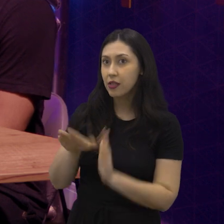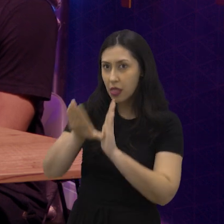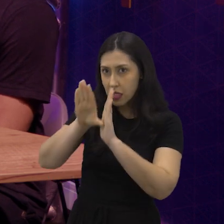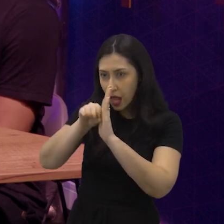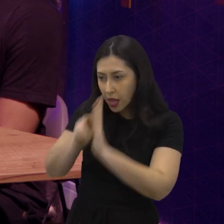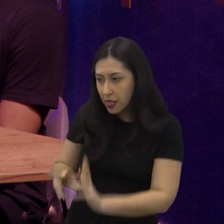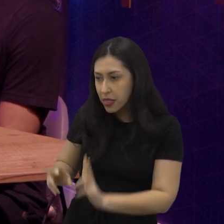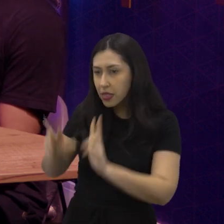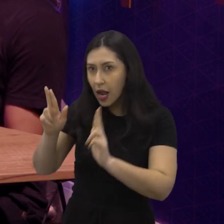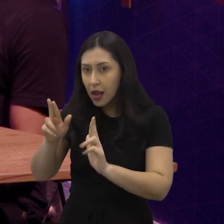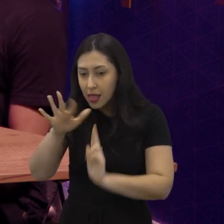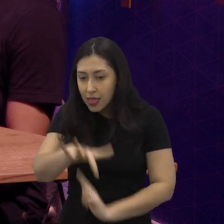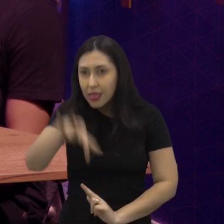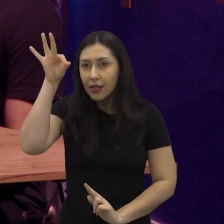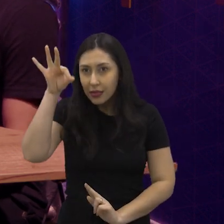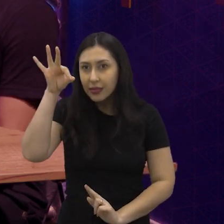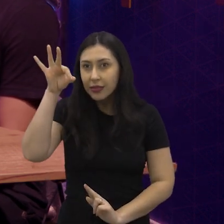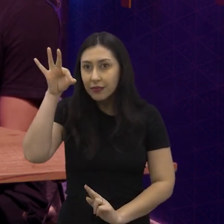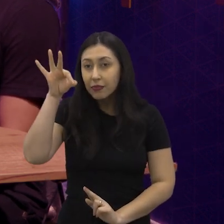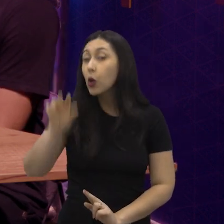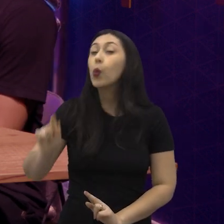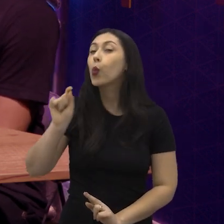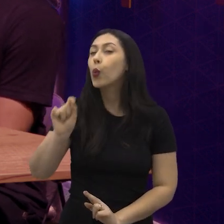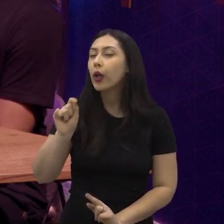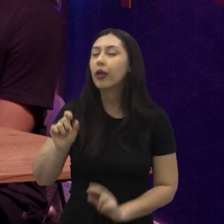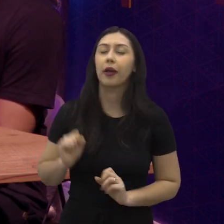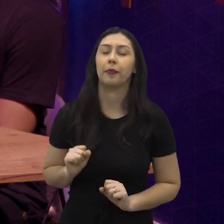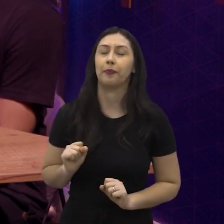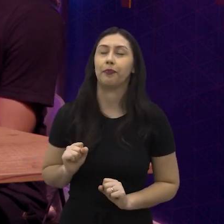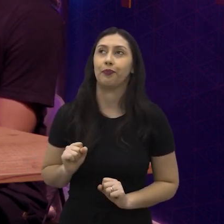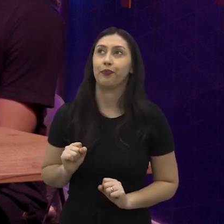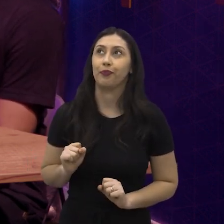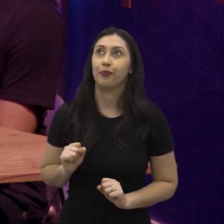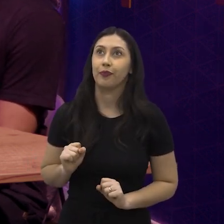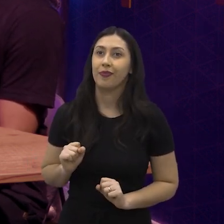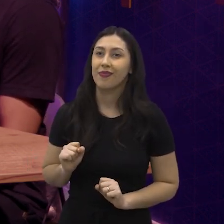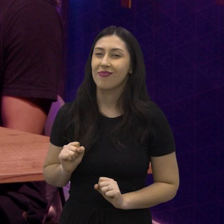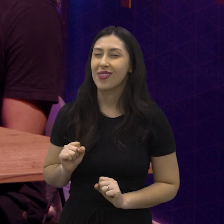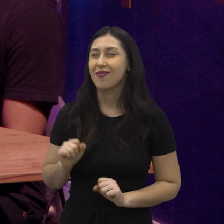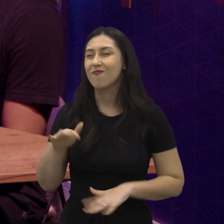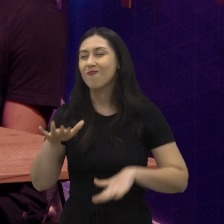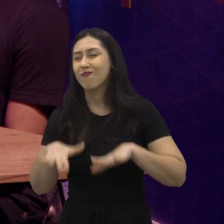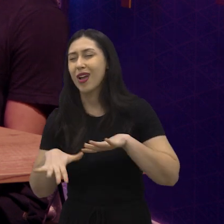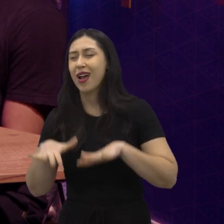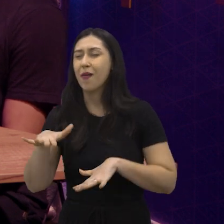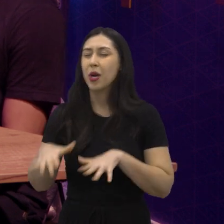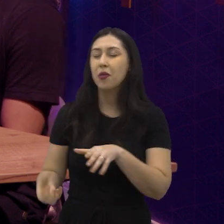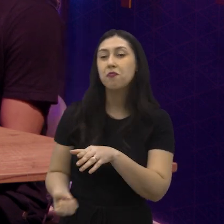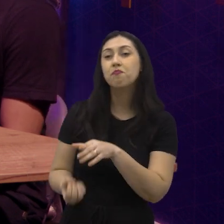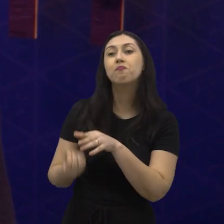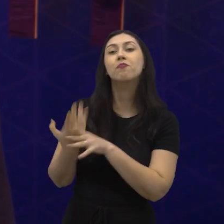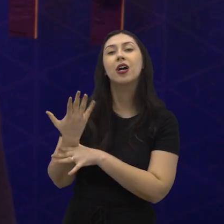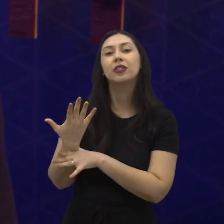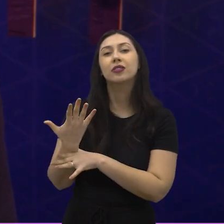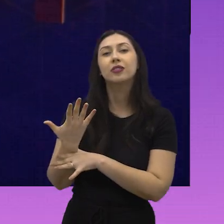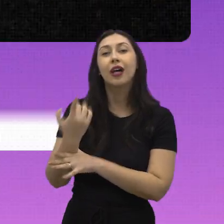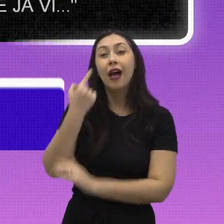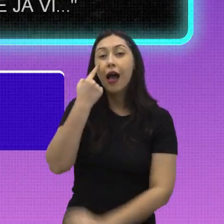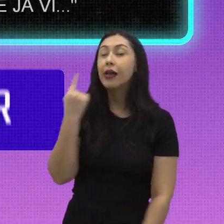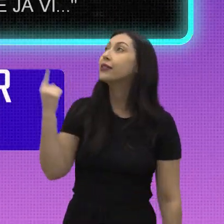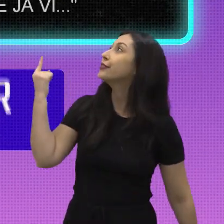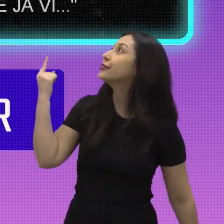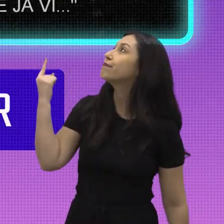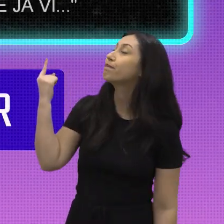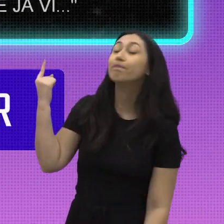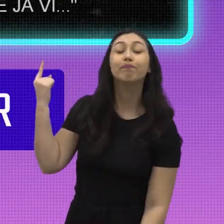Footage, que, enfim, o Found Footage foi mais ou menos aí criado com as